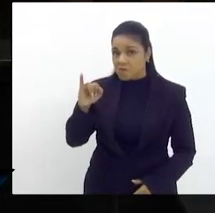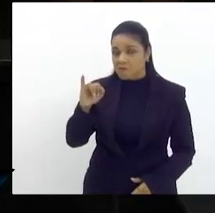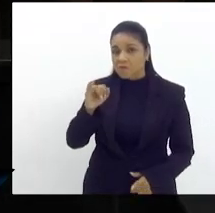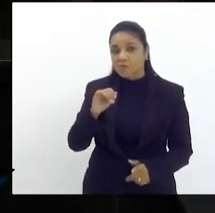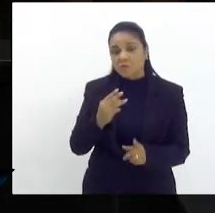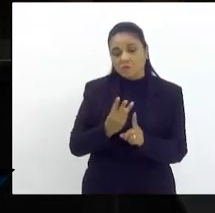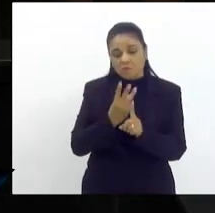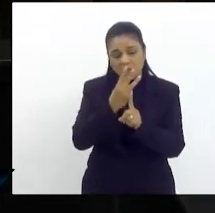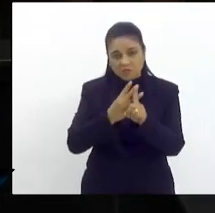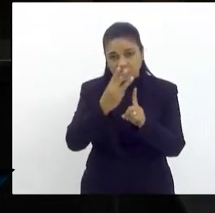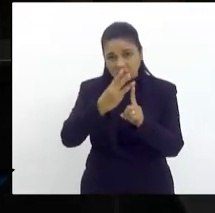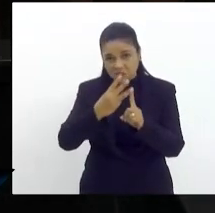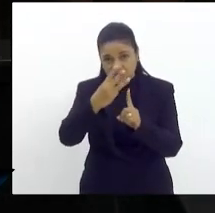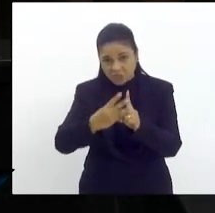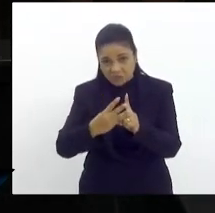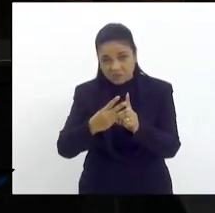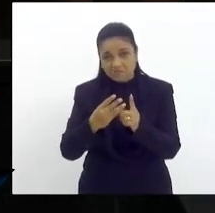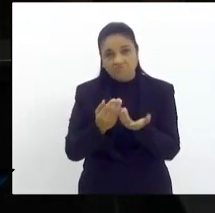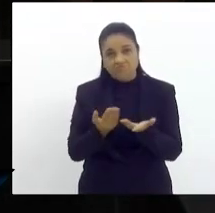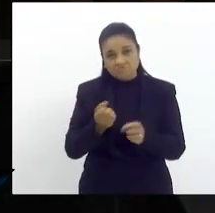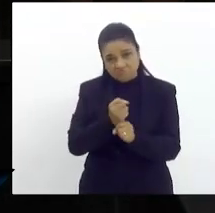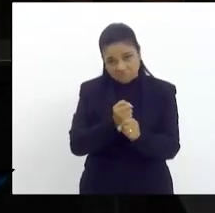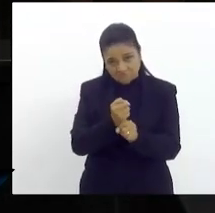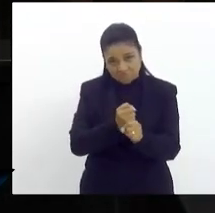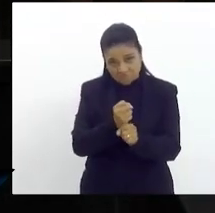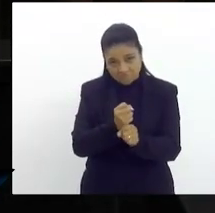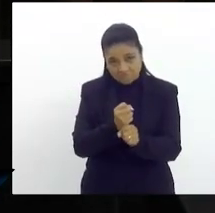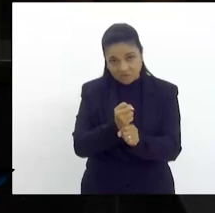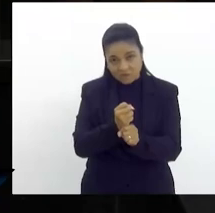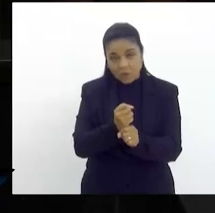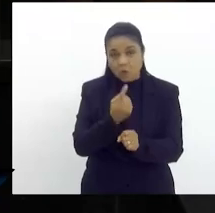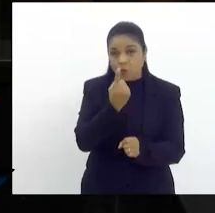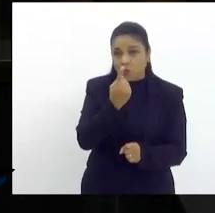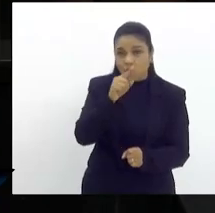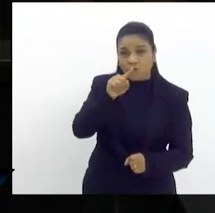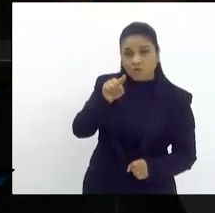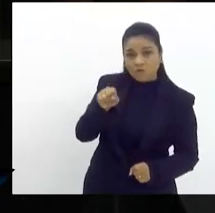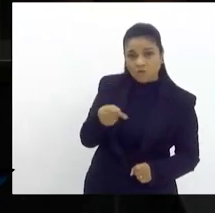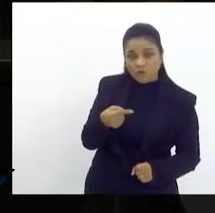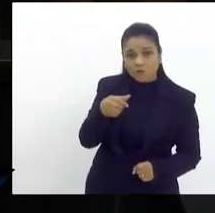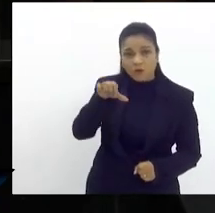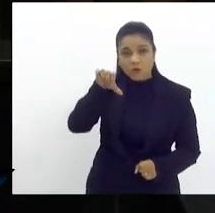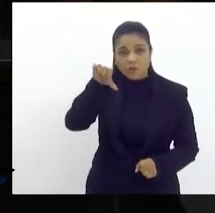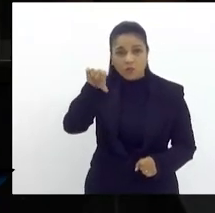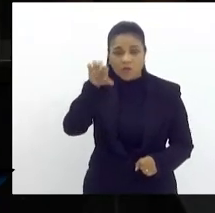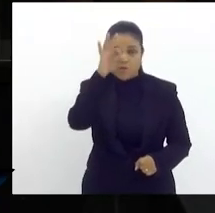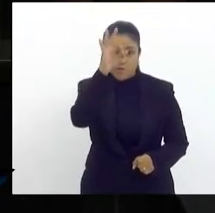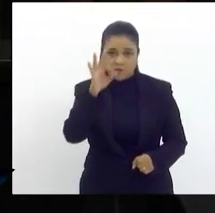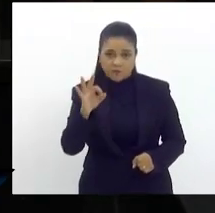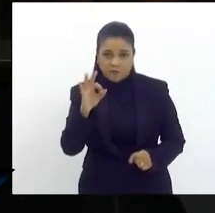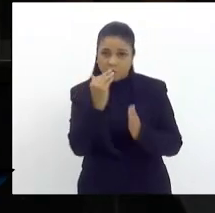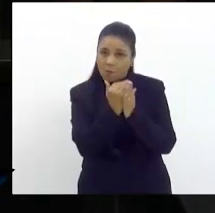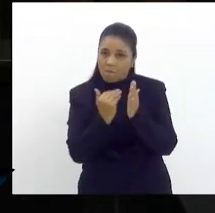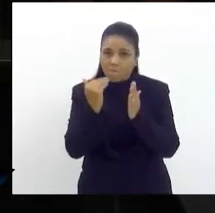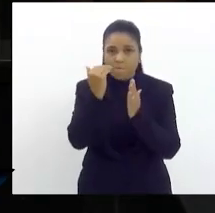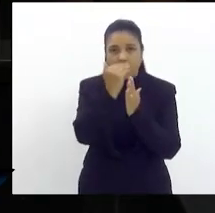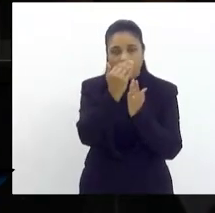trimestre deste ano cresceu 1,9 pontos percentuais